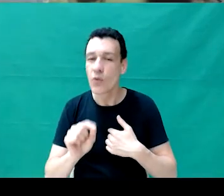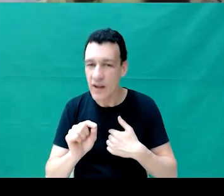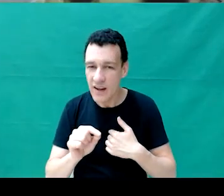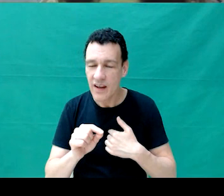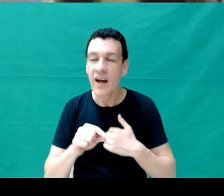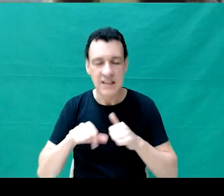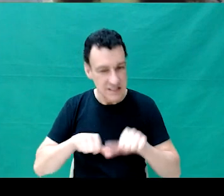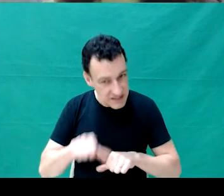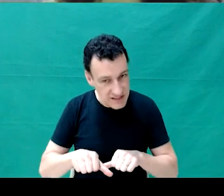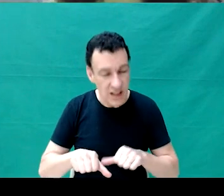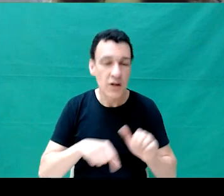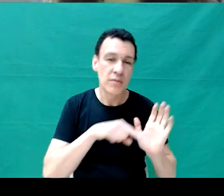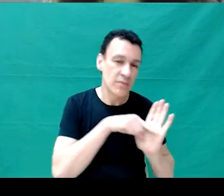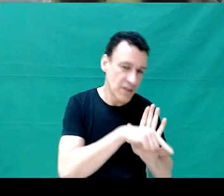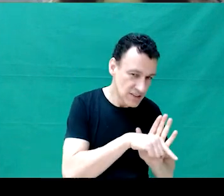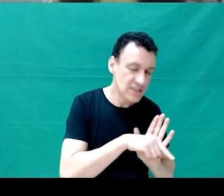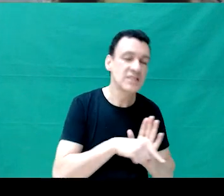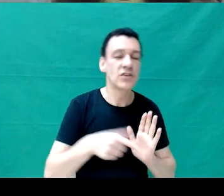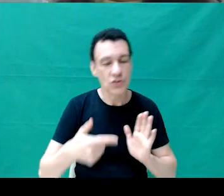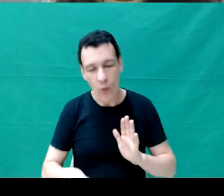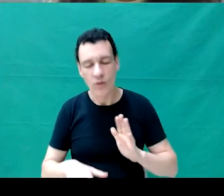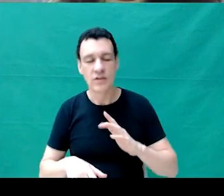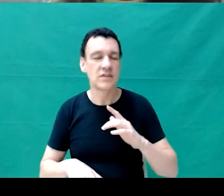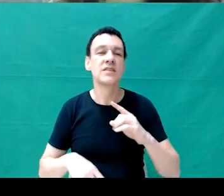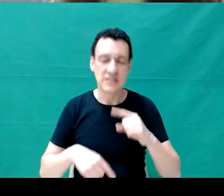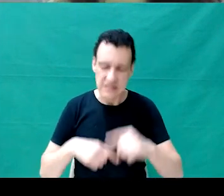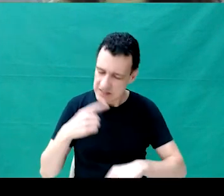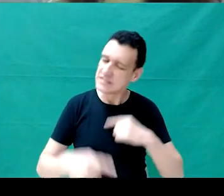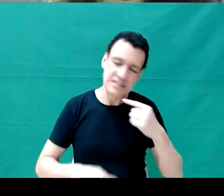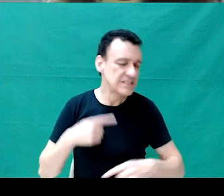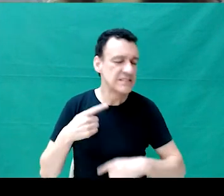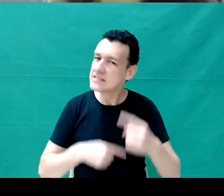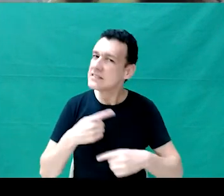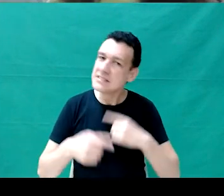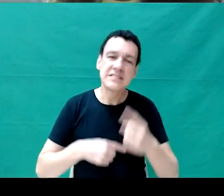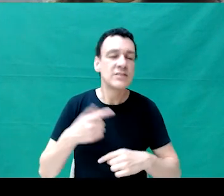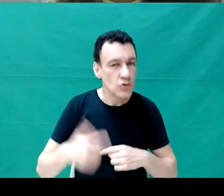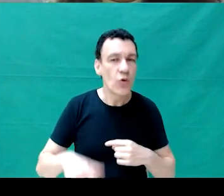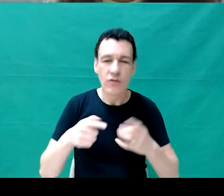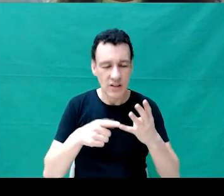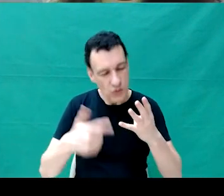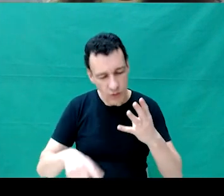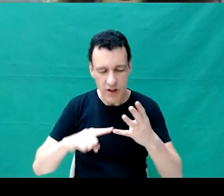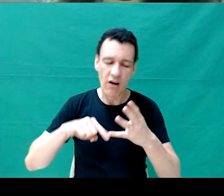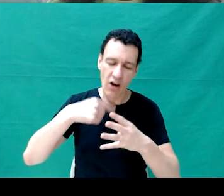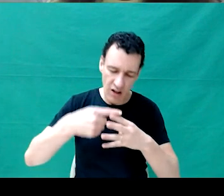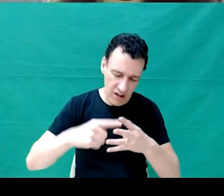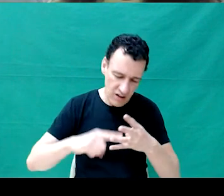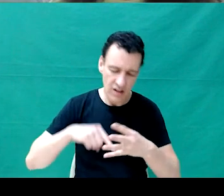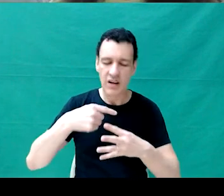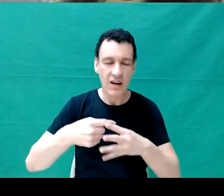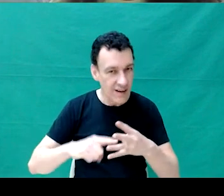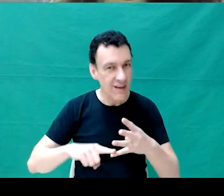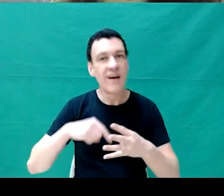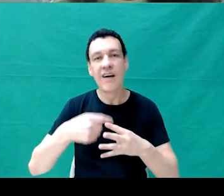sei se errei, vou pesquisar. E aí você ajuda tanta gente, você se ajuda, e a gente com certeza faz um ambiente de